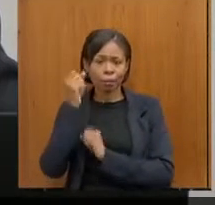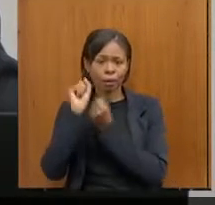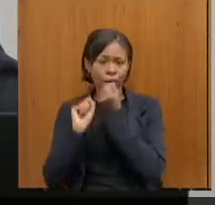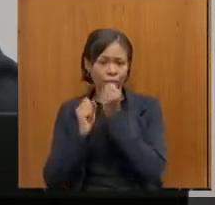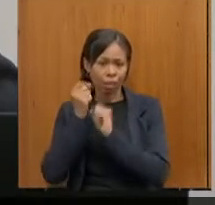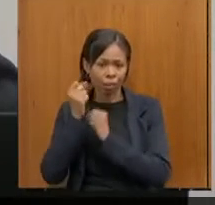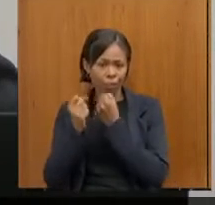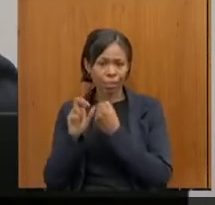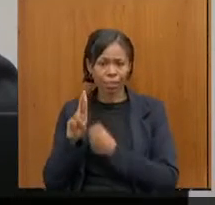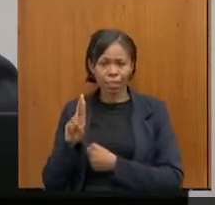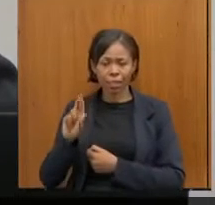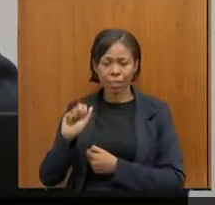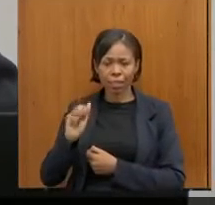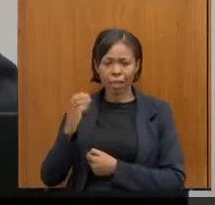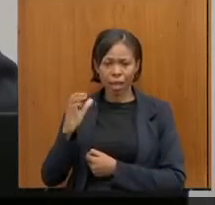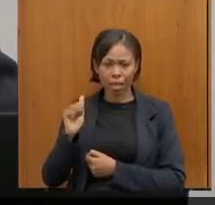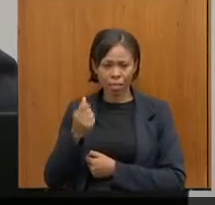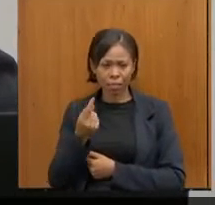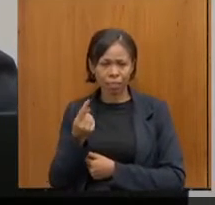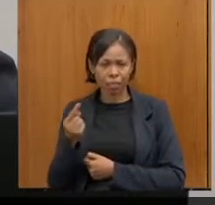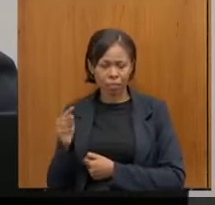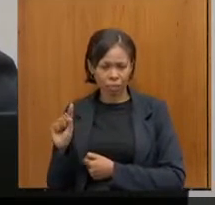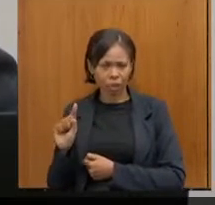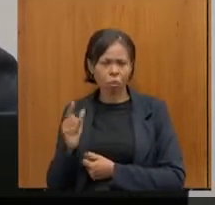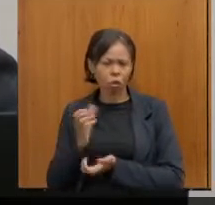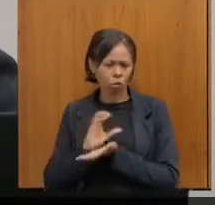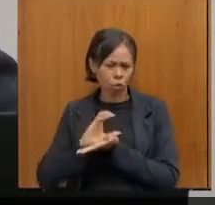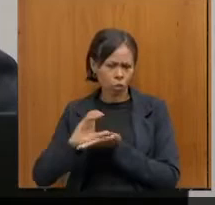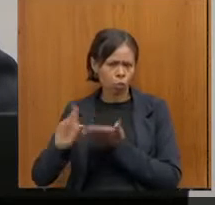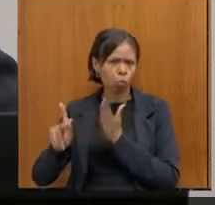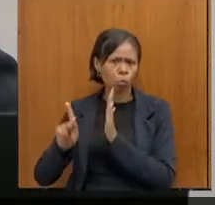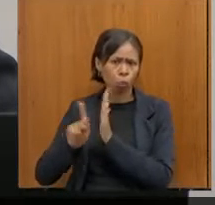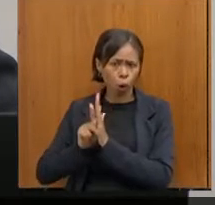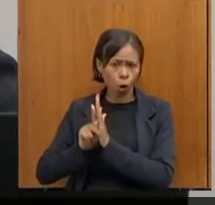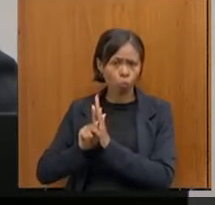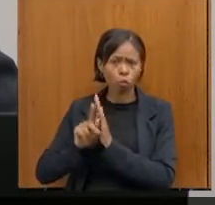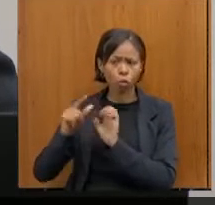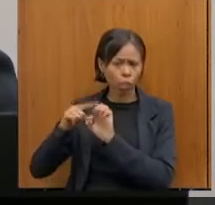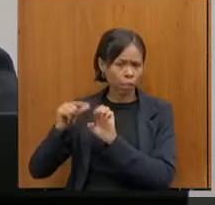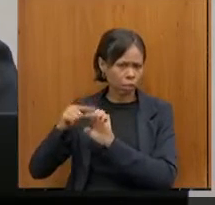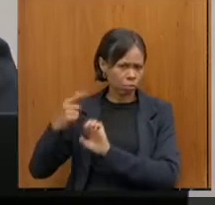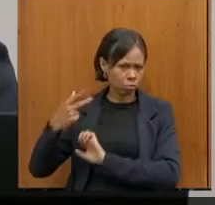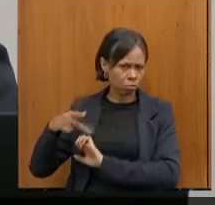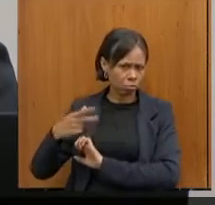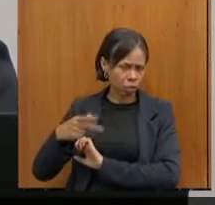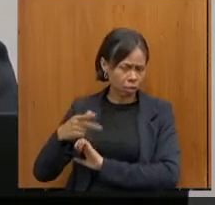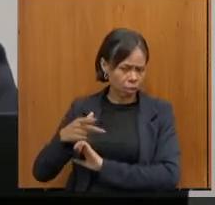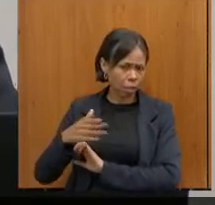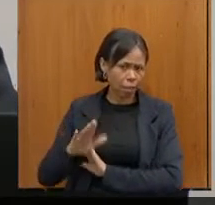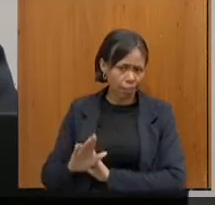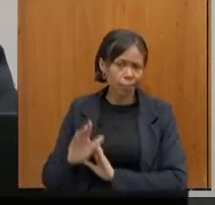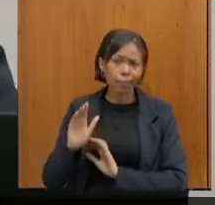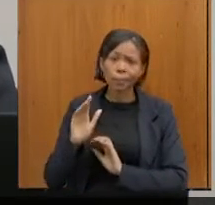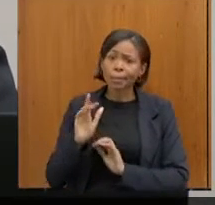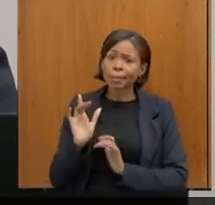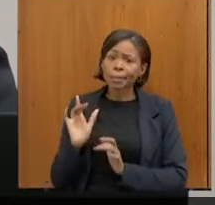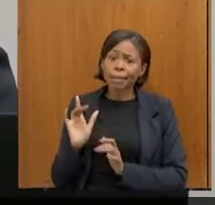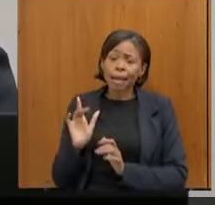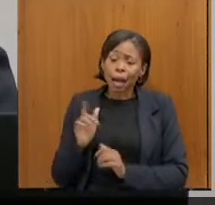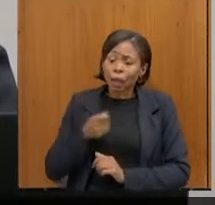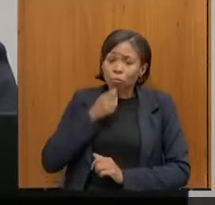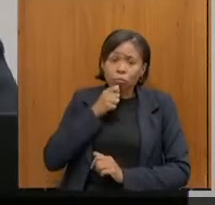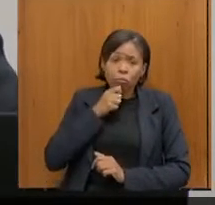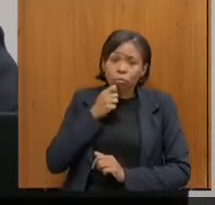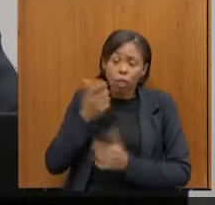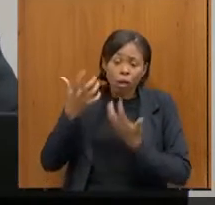próprios dos seus investidores da empresa que também até hoje não foi ligada por conta